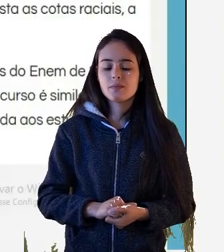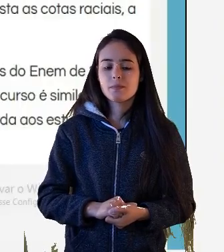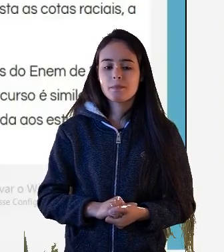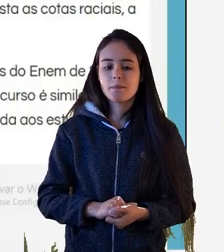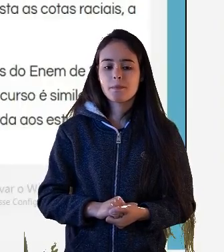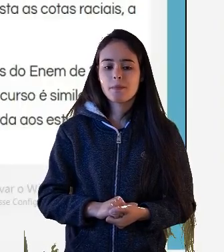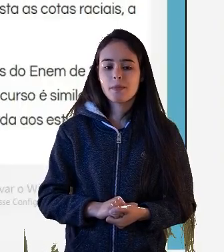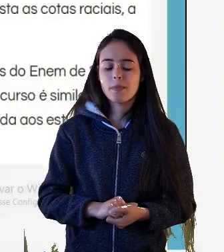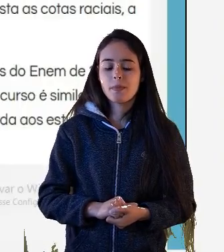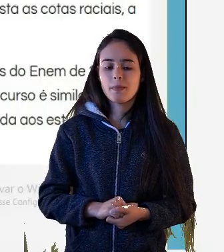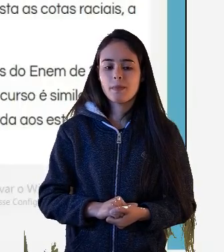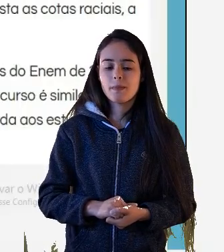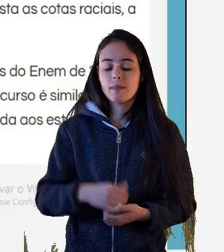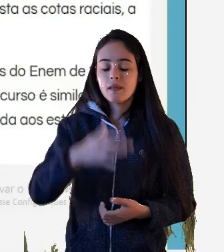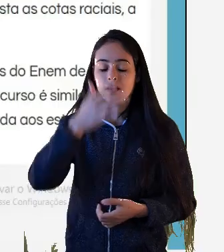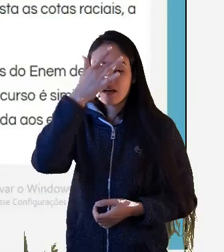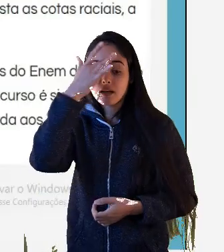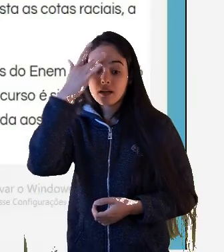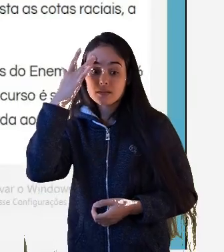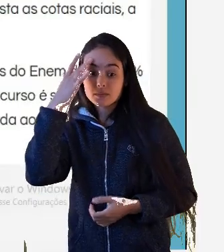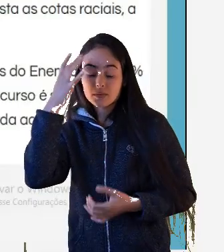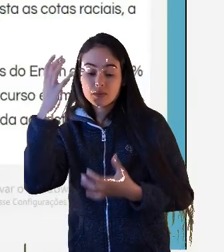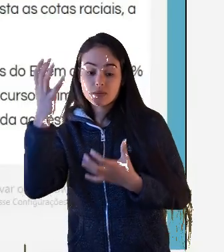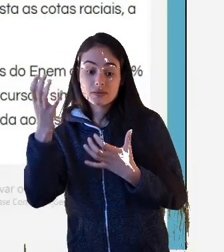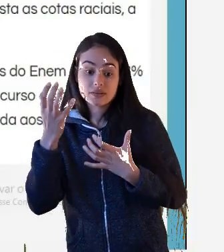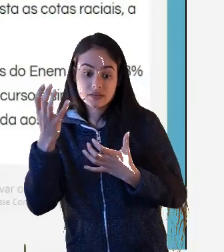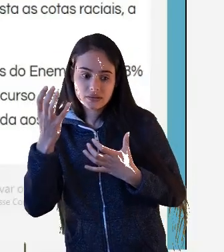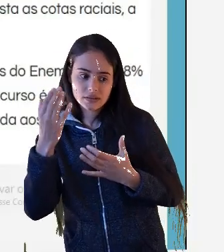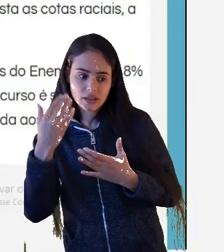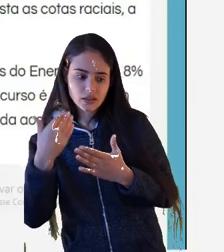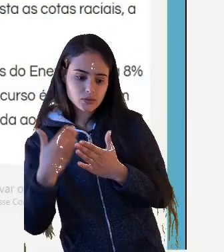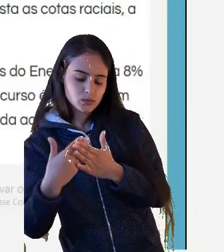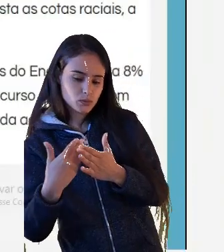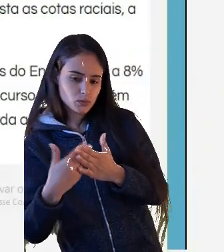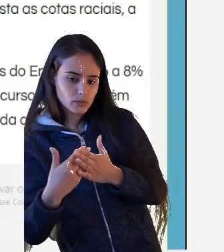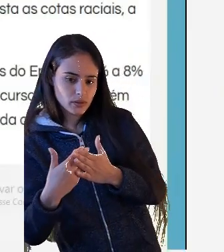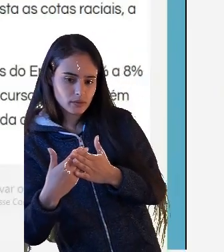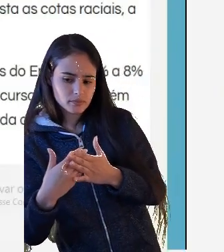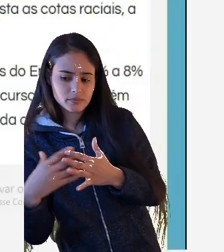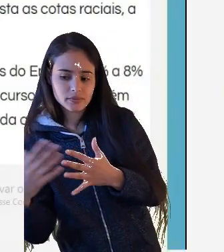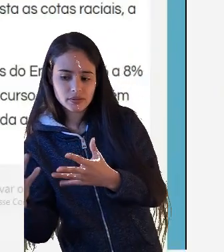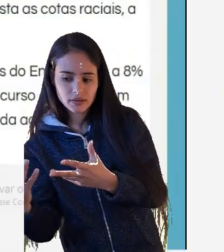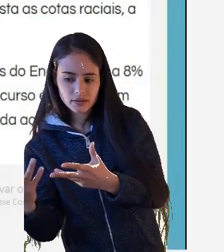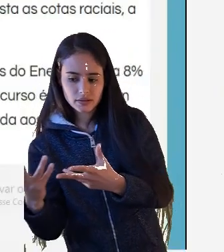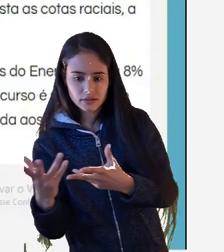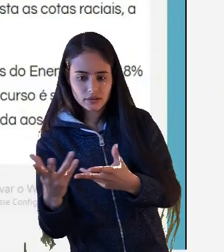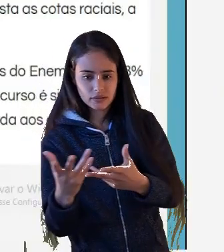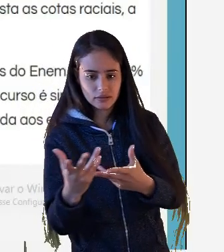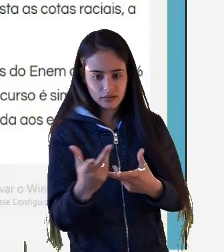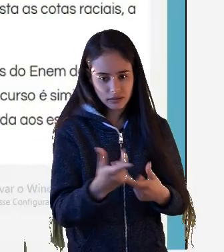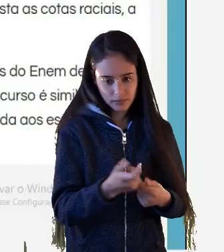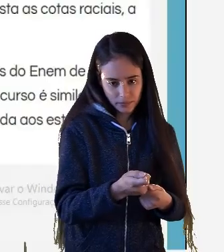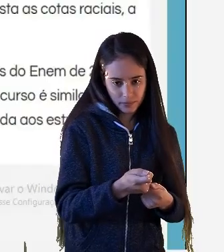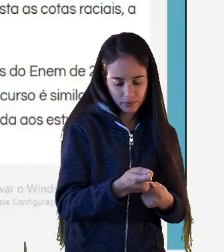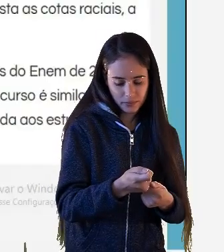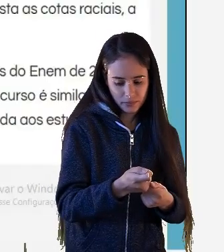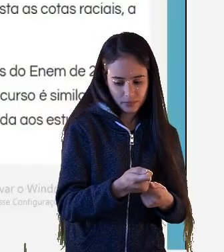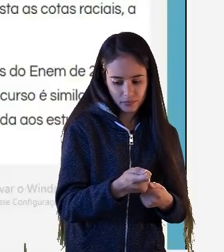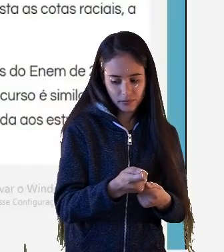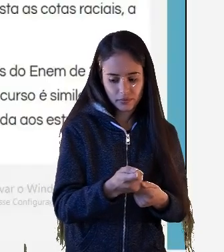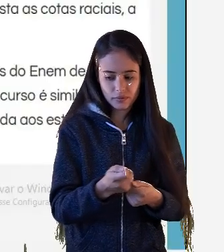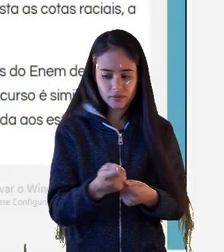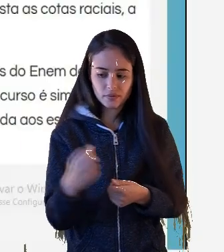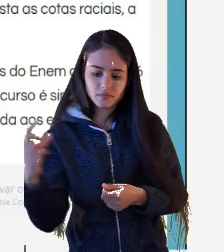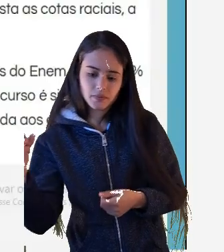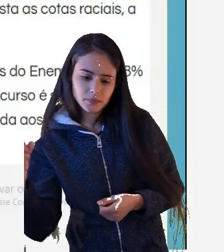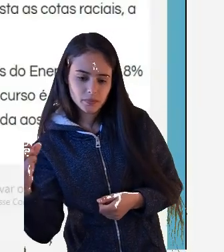Assim, a gente junta uma turminha, eles sentam, a gente conversa com eles, explica a questão da política, né, e tudo, de como vai ser o resultado, né, essas questões